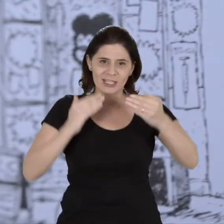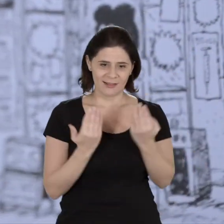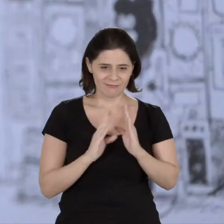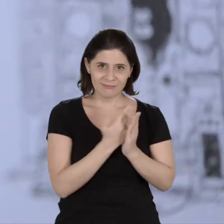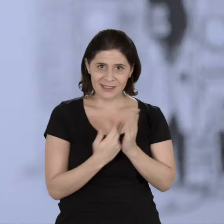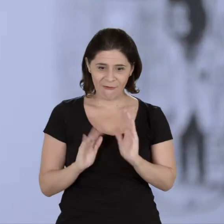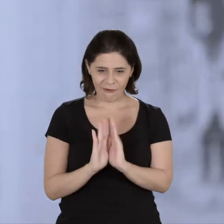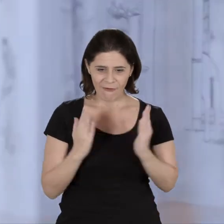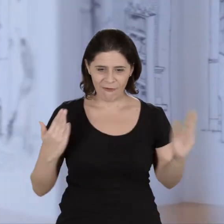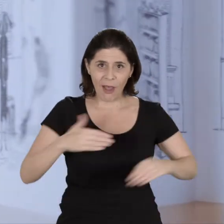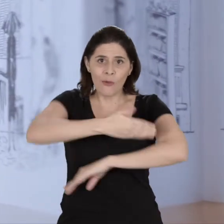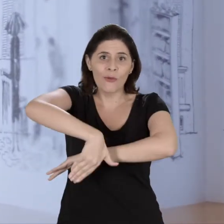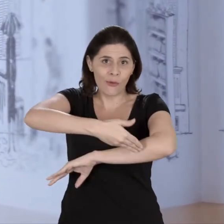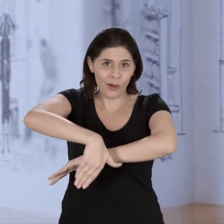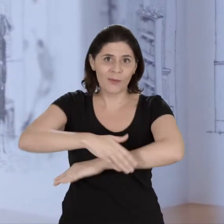rua.